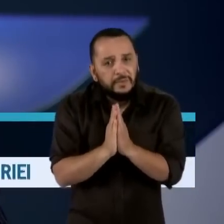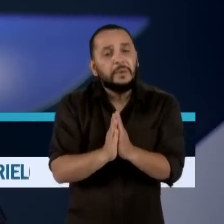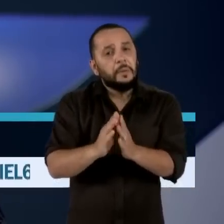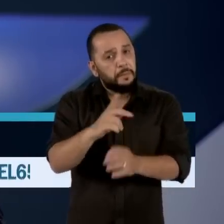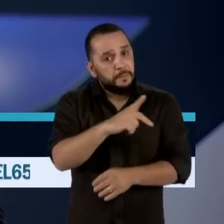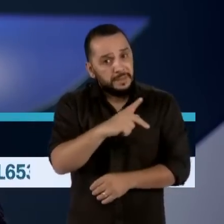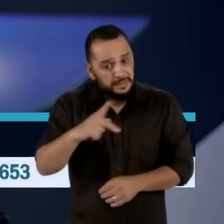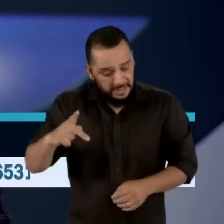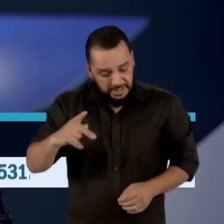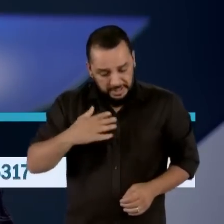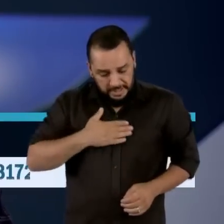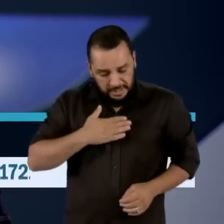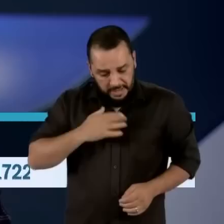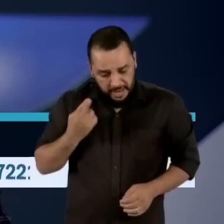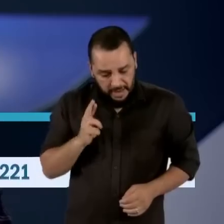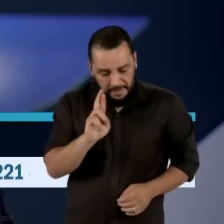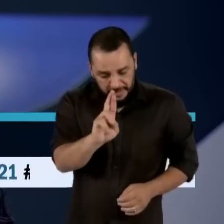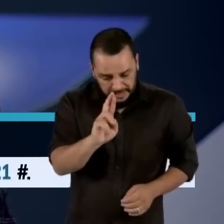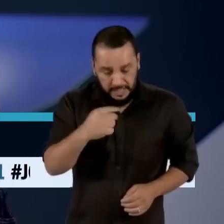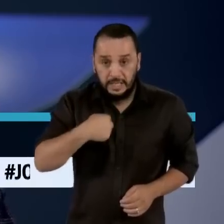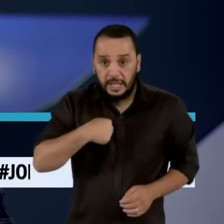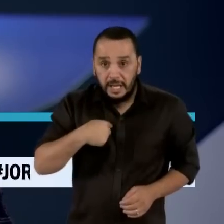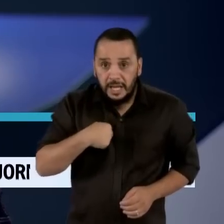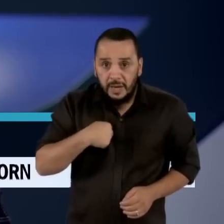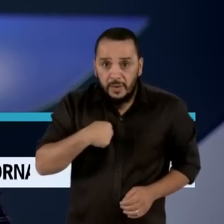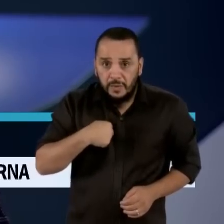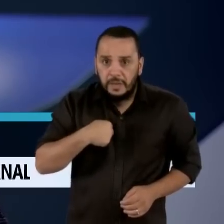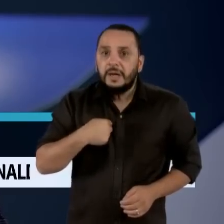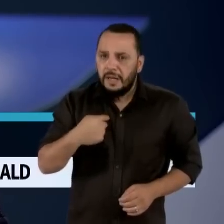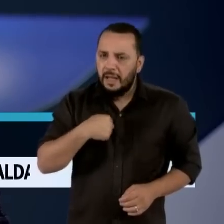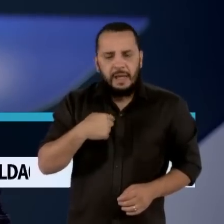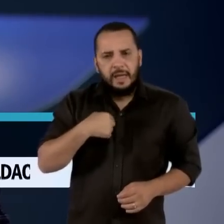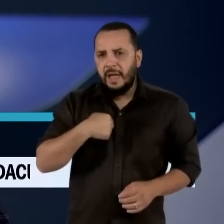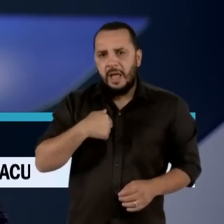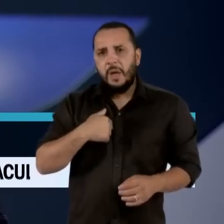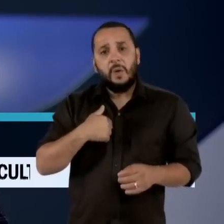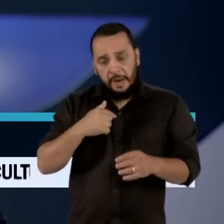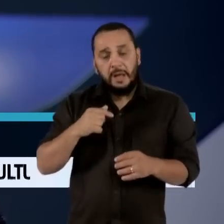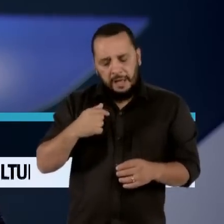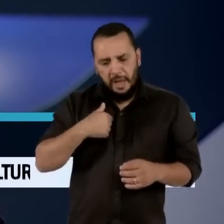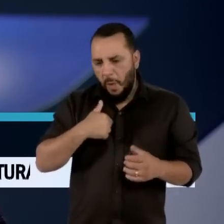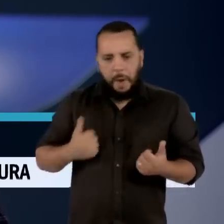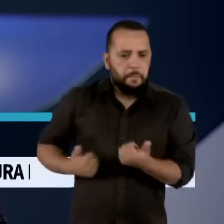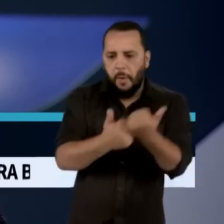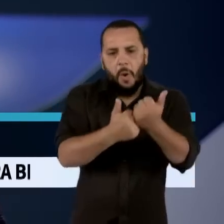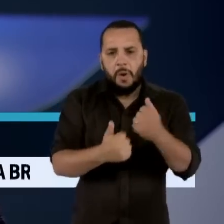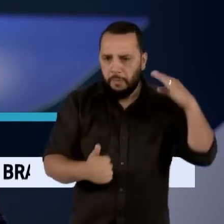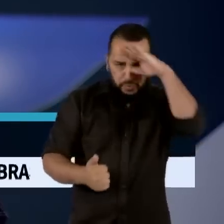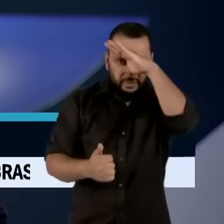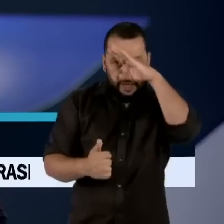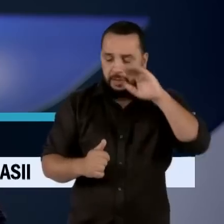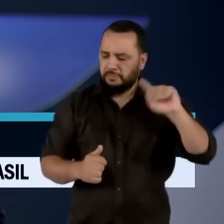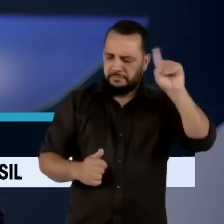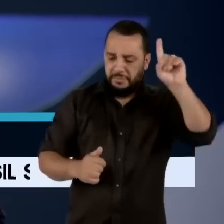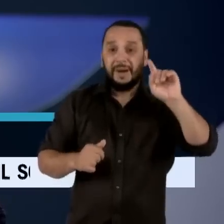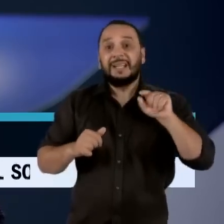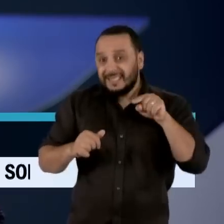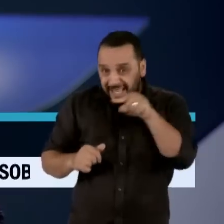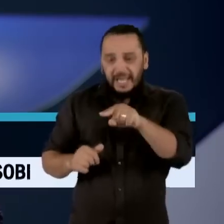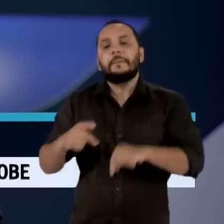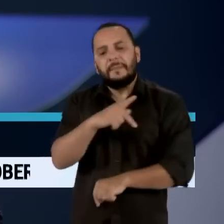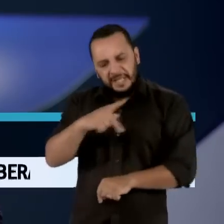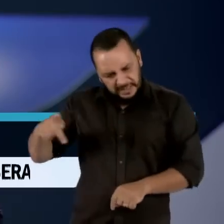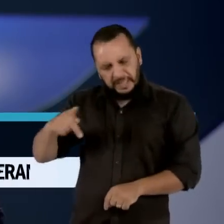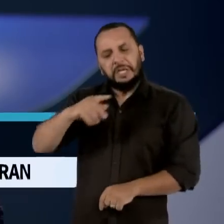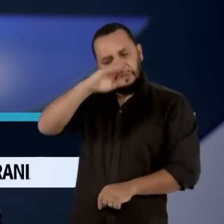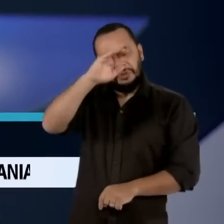me representa. Eu não sou partidário de Bolsonaro, mas ele me representa. Eu gostaria que ele tivesse tido uma boa